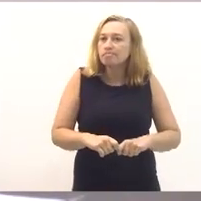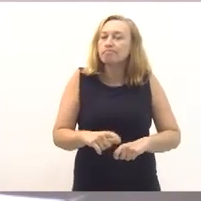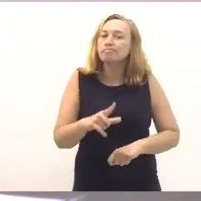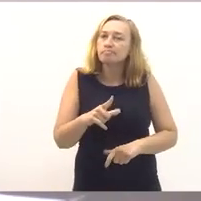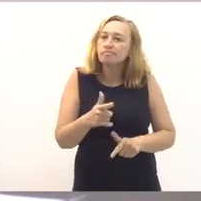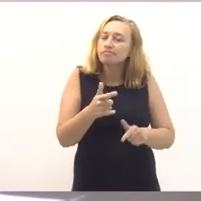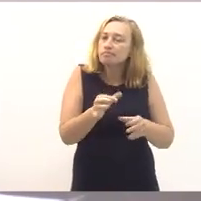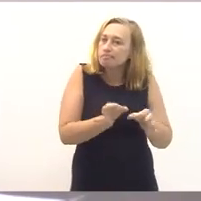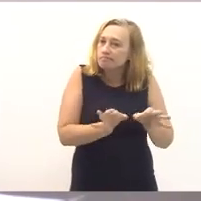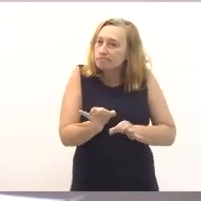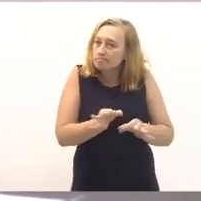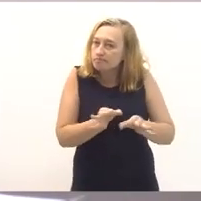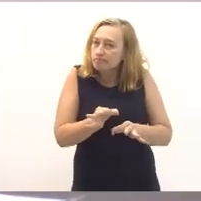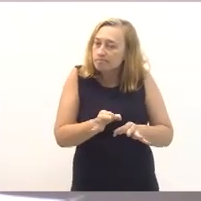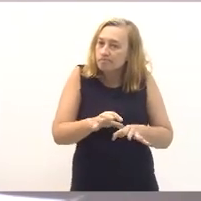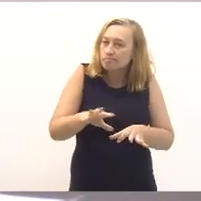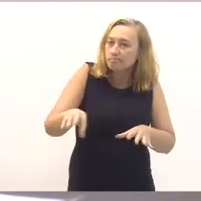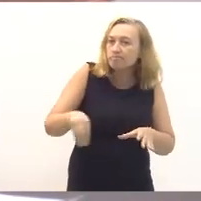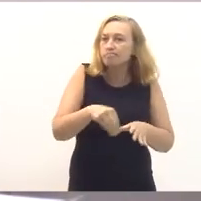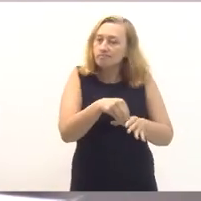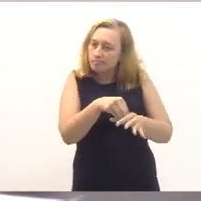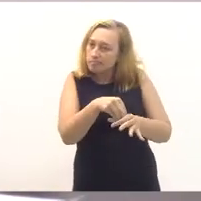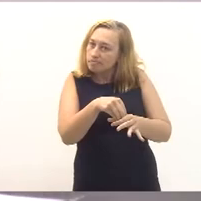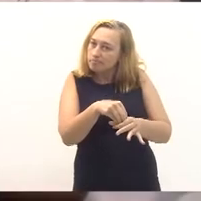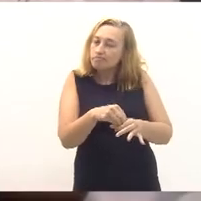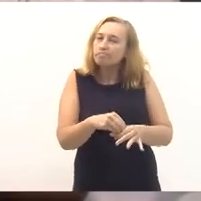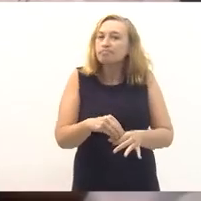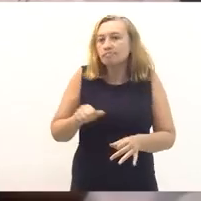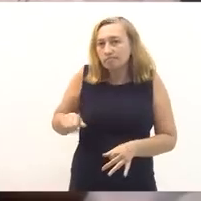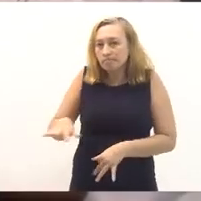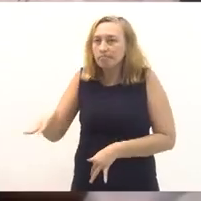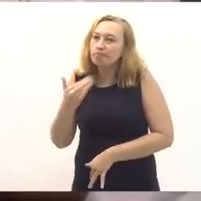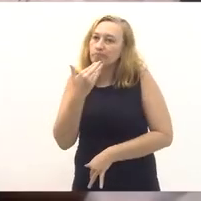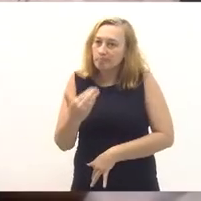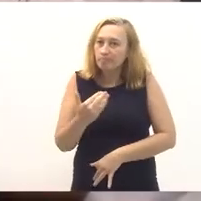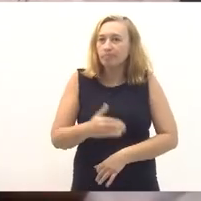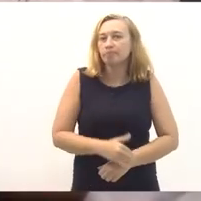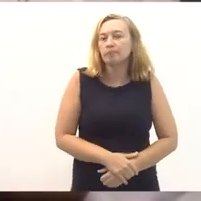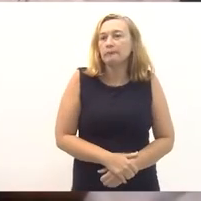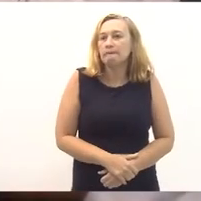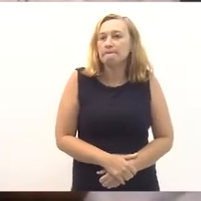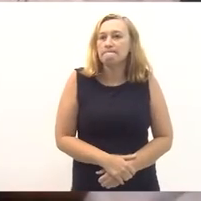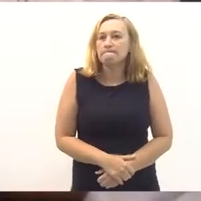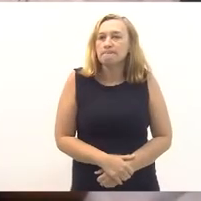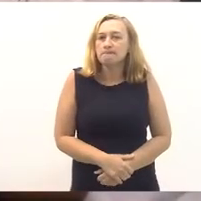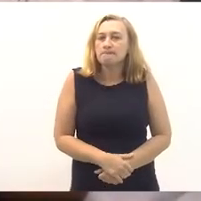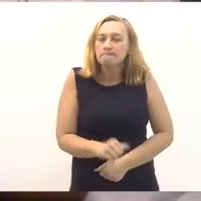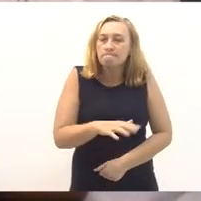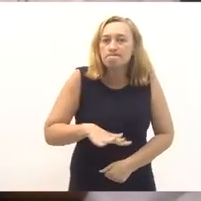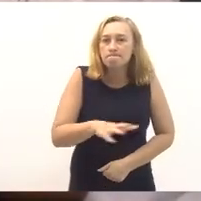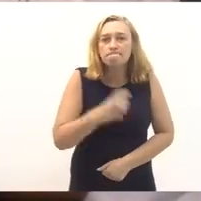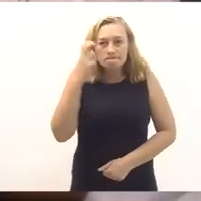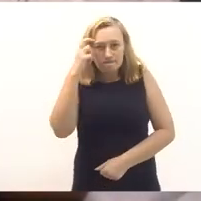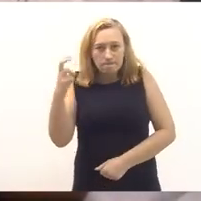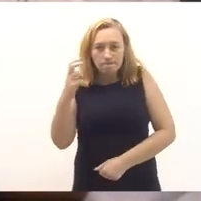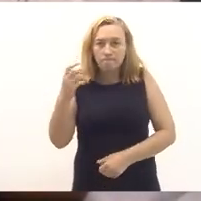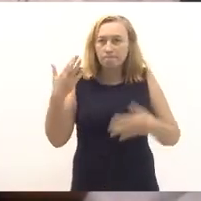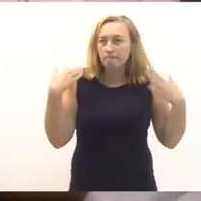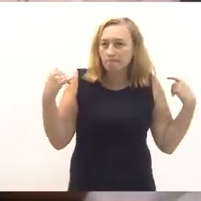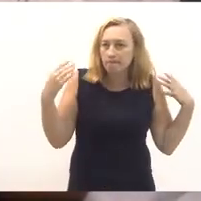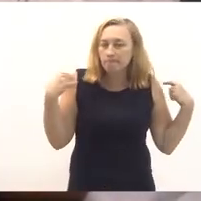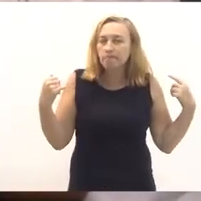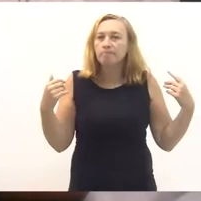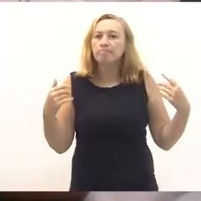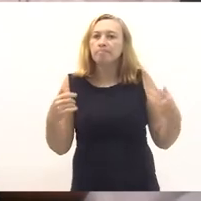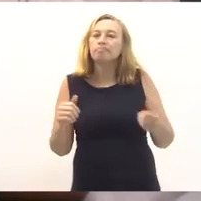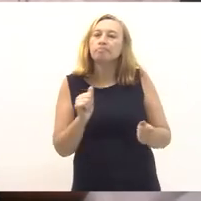haver em programas inclusivos que é o que a comunidade perde a Nádia tá cultura do Lazer do